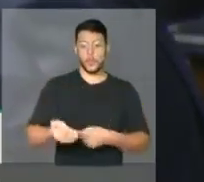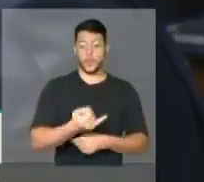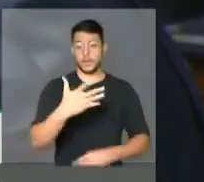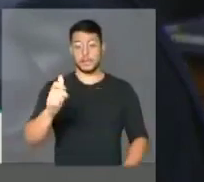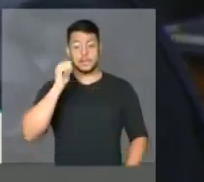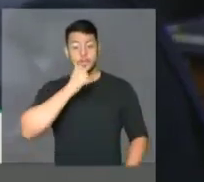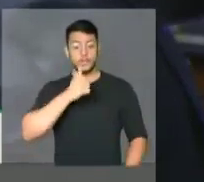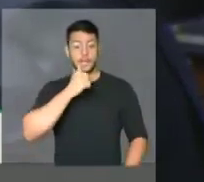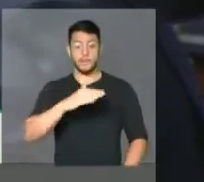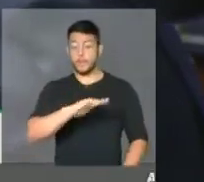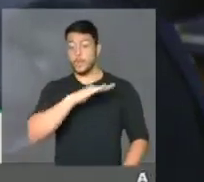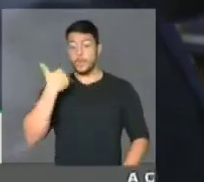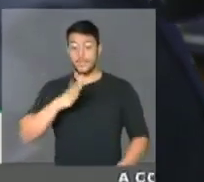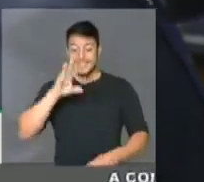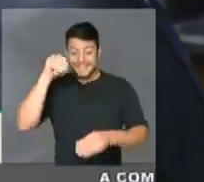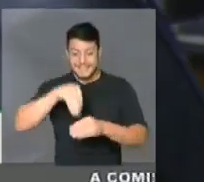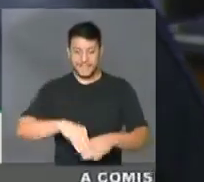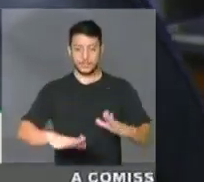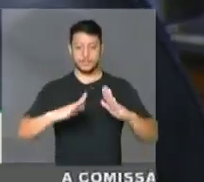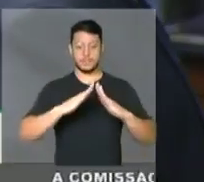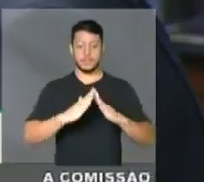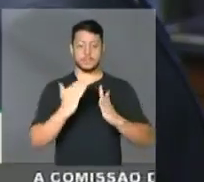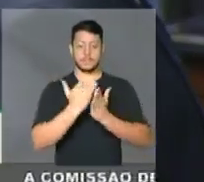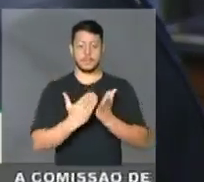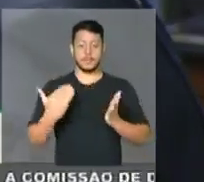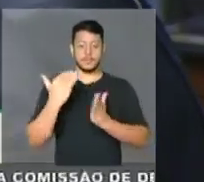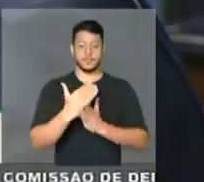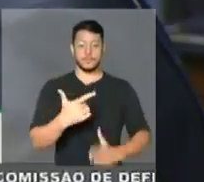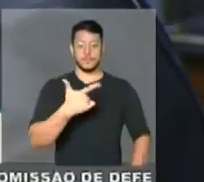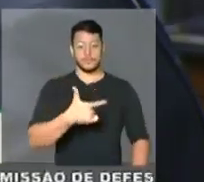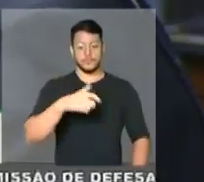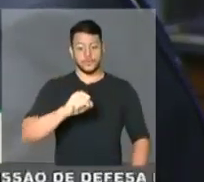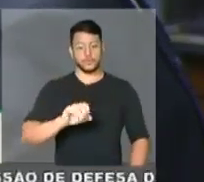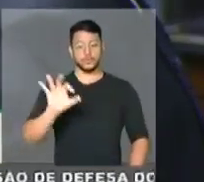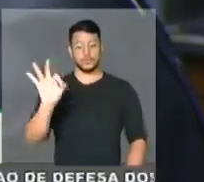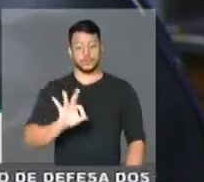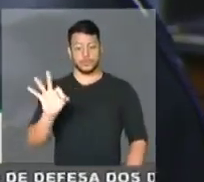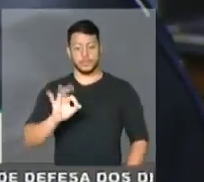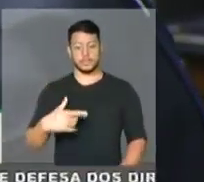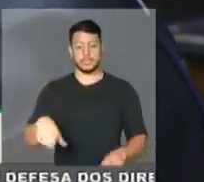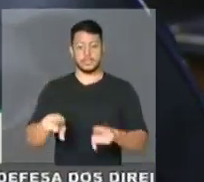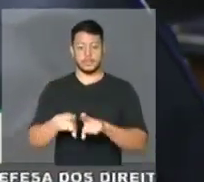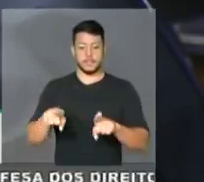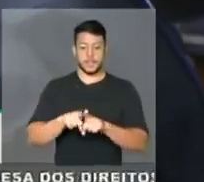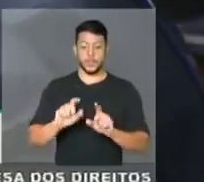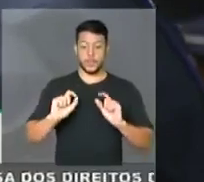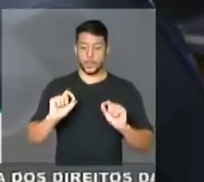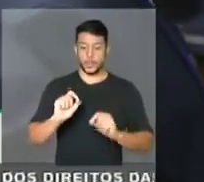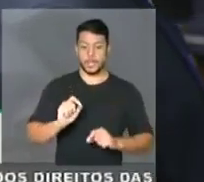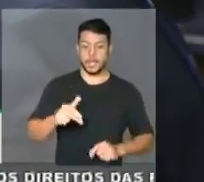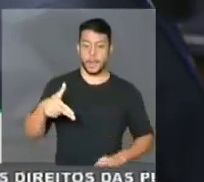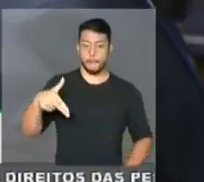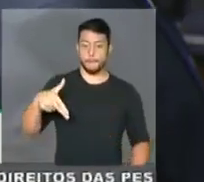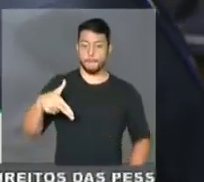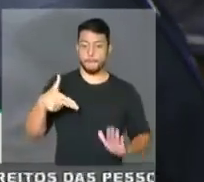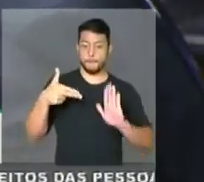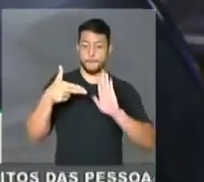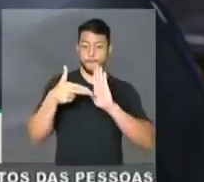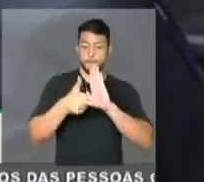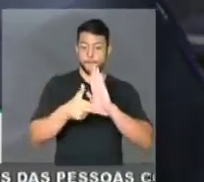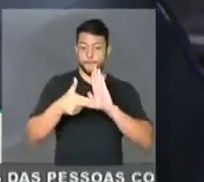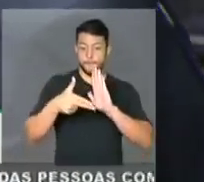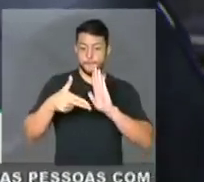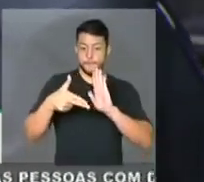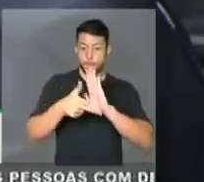fogo dentro de casa aumentou 28%. A posse de arma estendida de forma irresponsável e